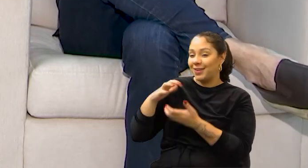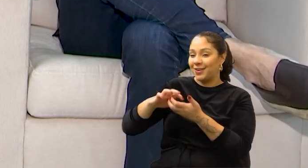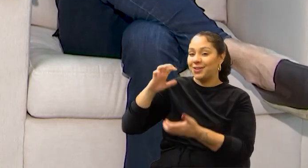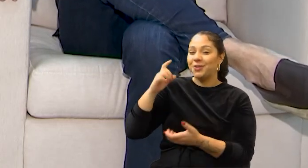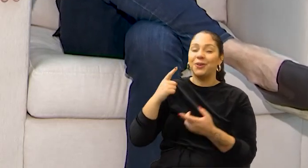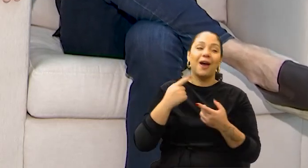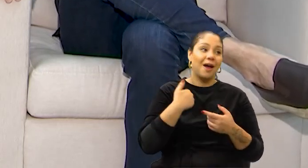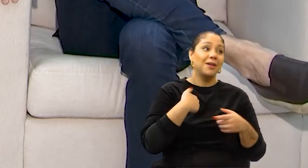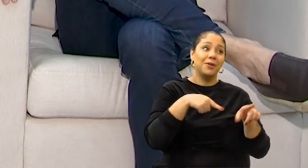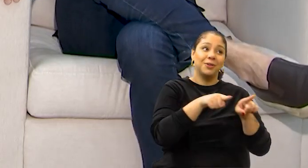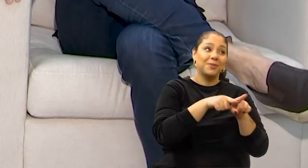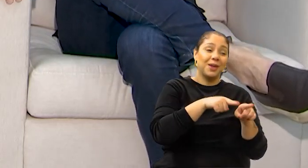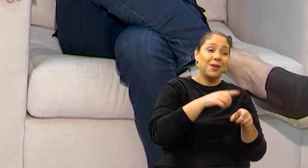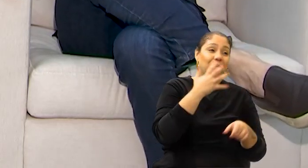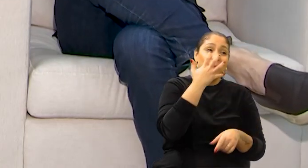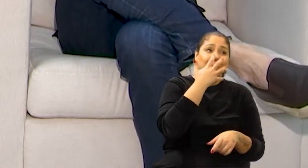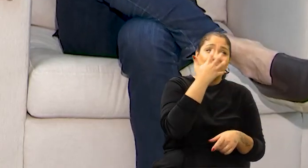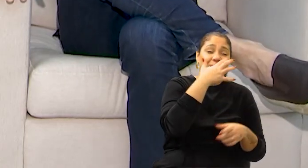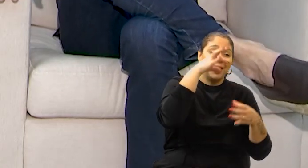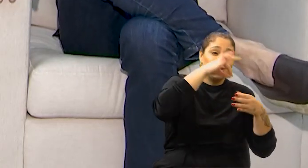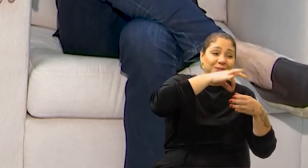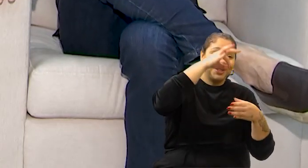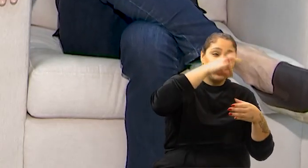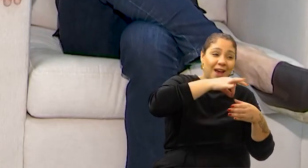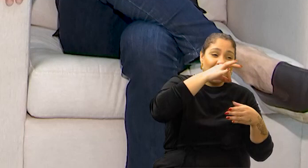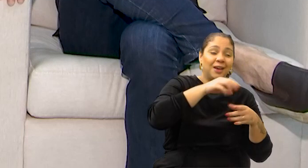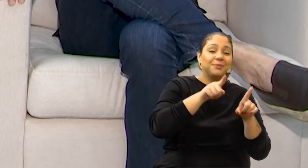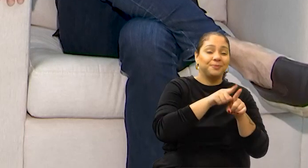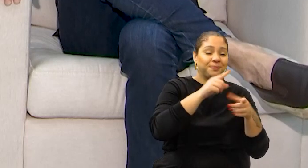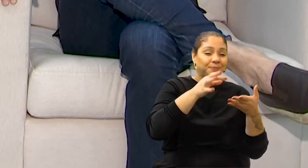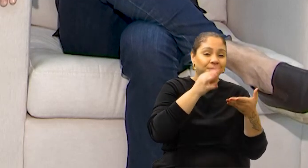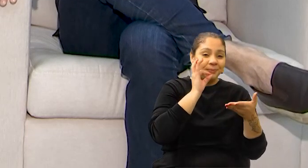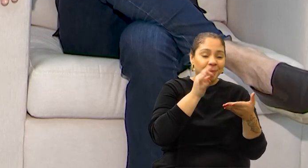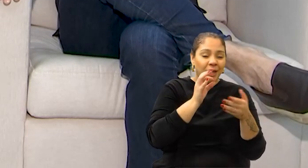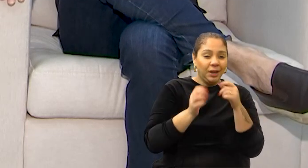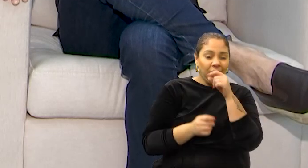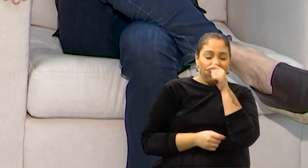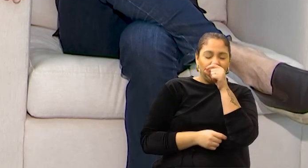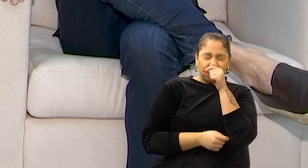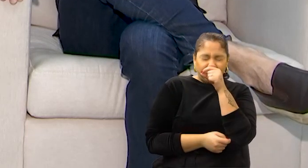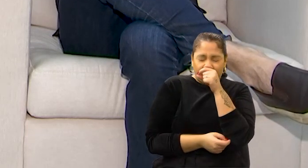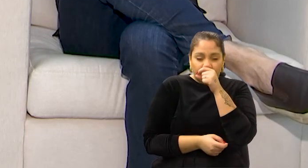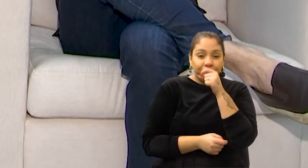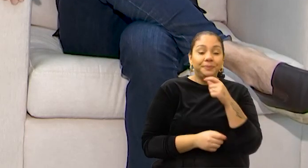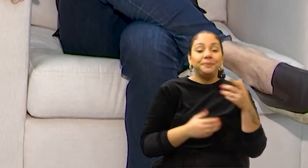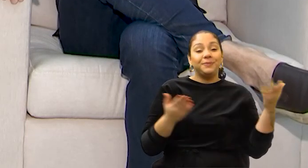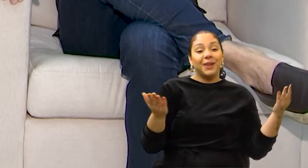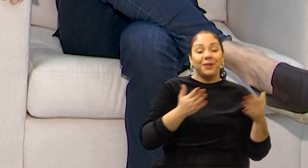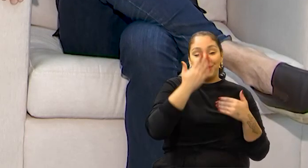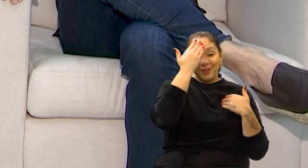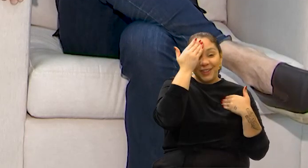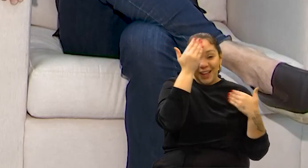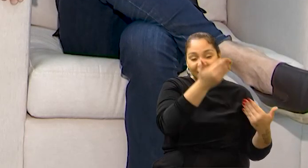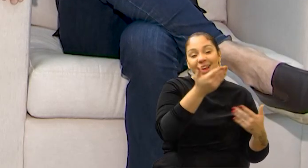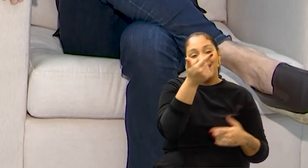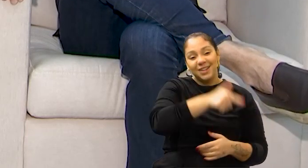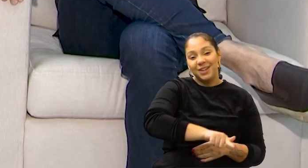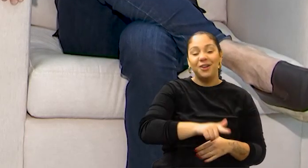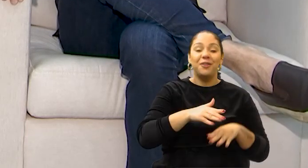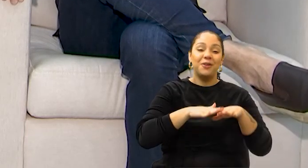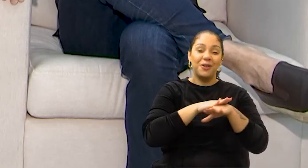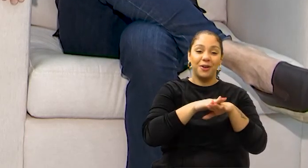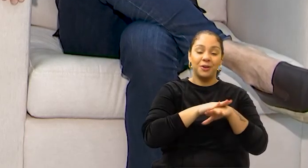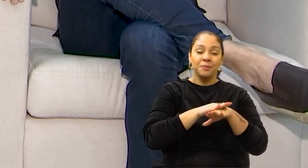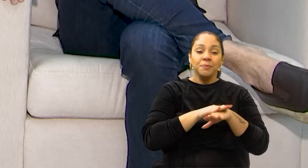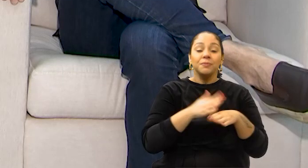ainda com mais velho viu Professor porque eu sou apaixonado por chato também além do cafezinho bom beleza Muito obrigado